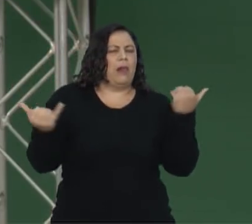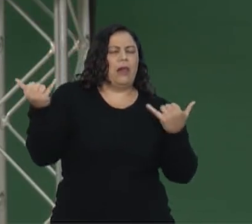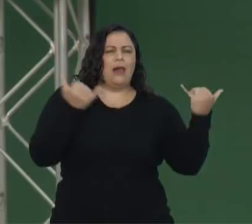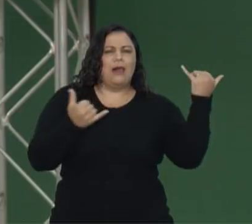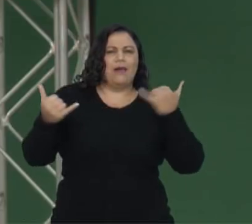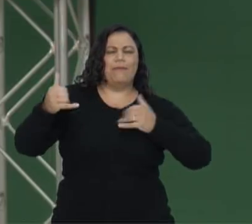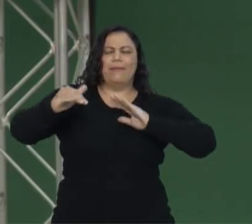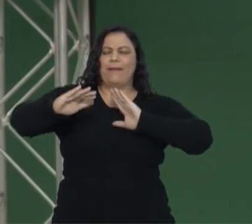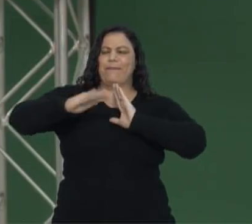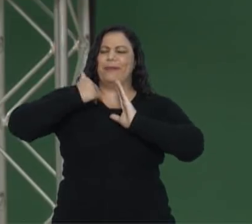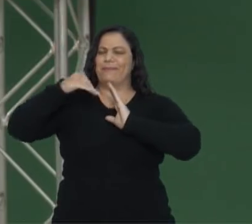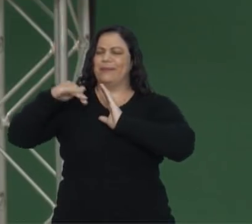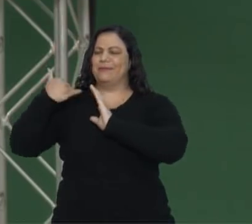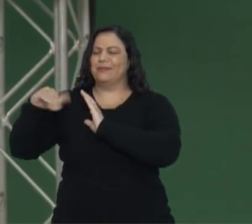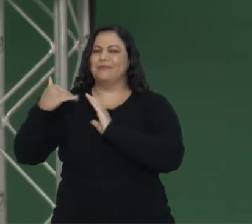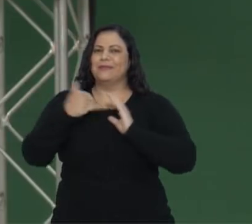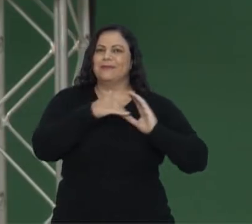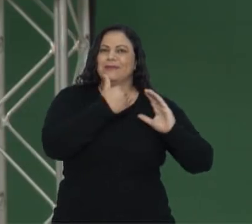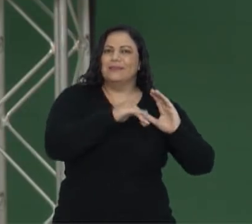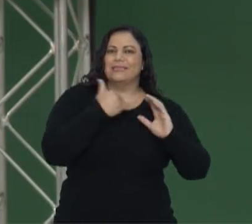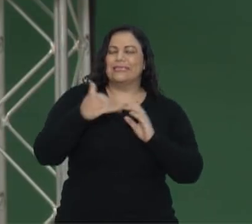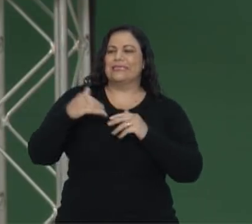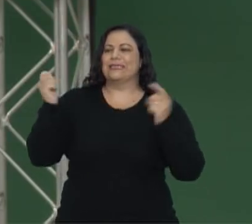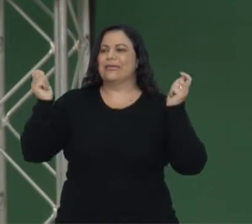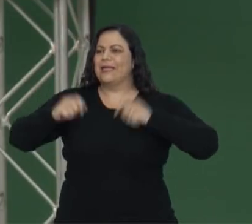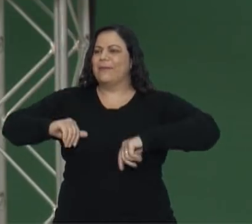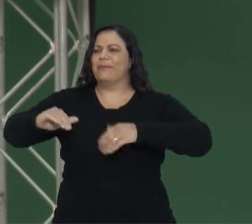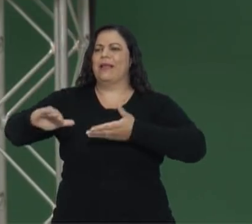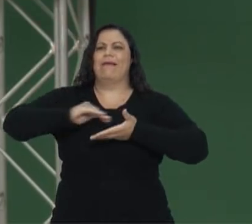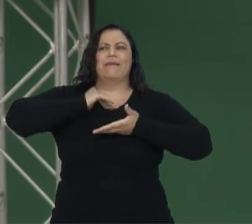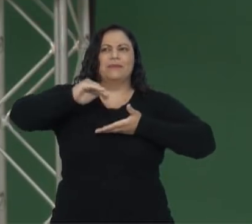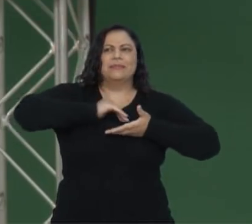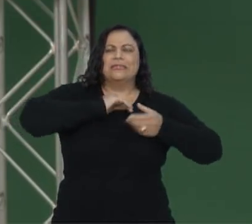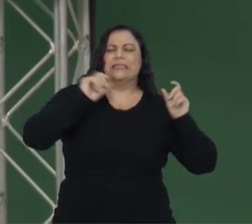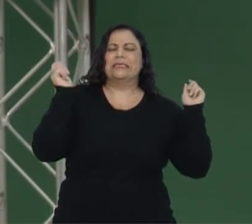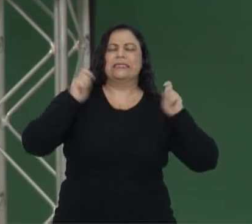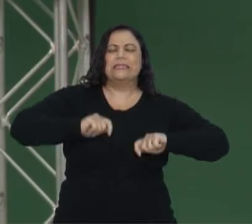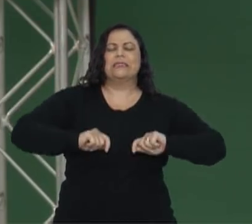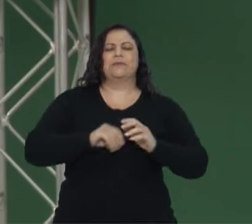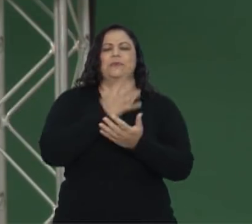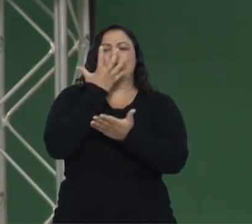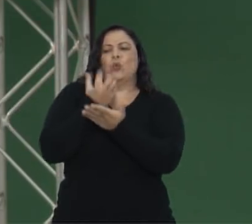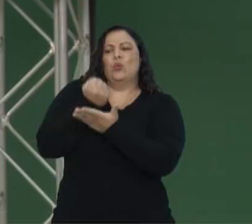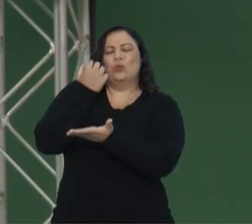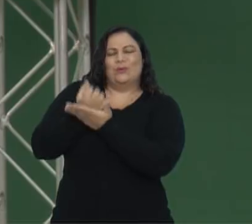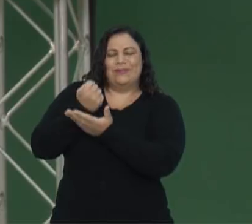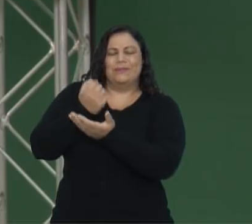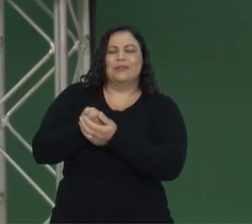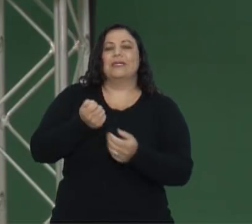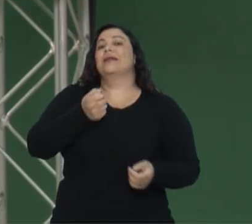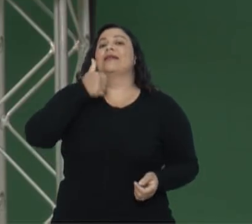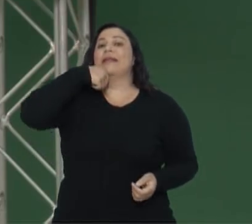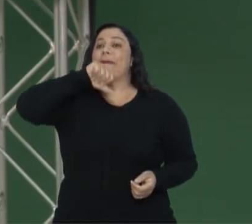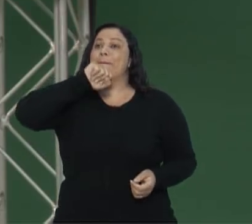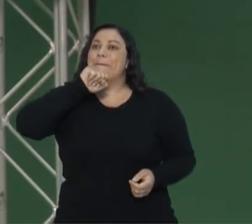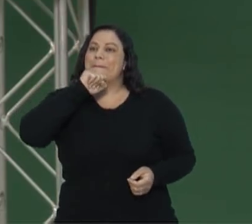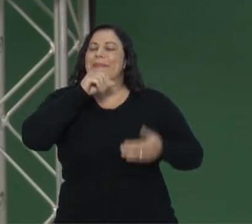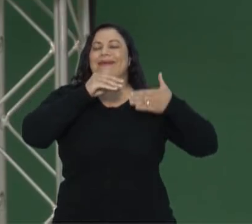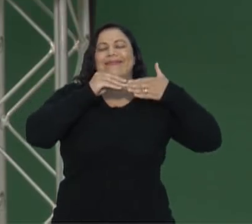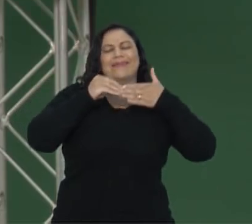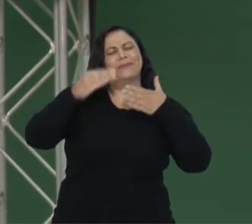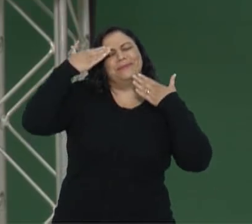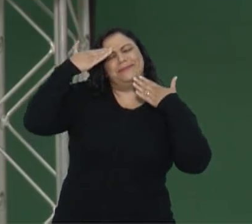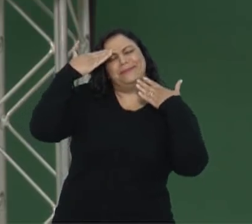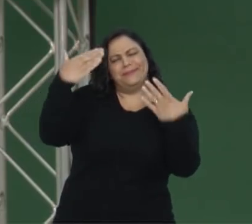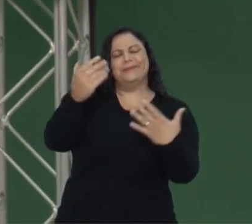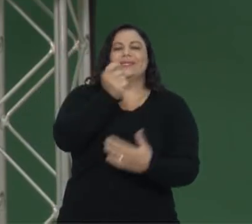de vocês através das mídias, dos aplicativos. Então tem mãe acompanhando, agradecendo, alunos que estão fazendo